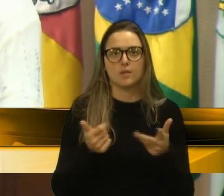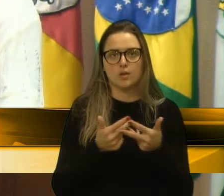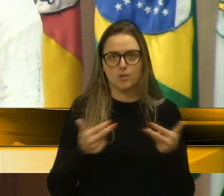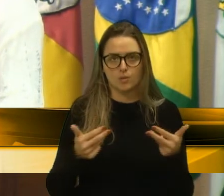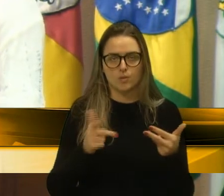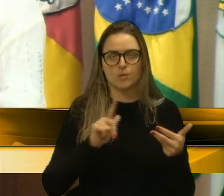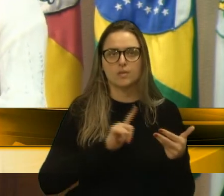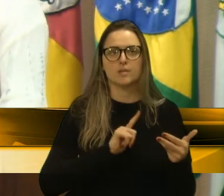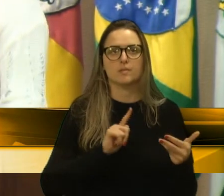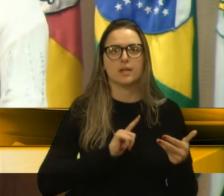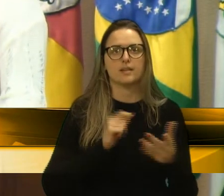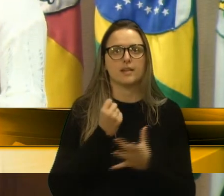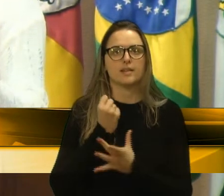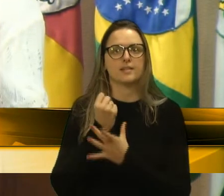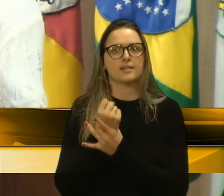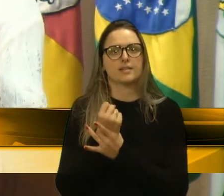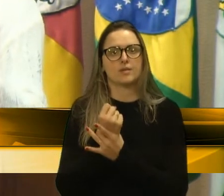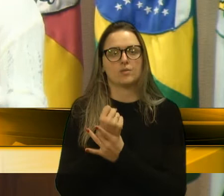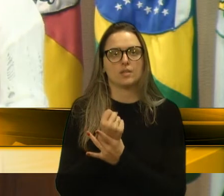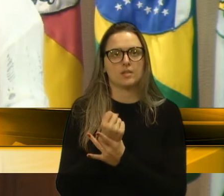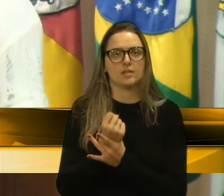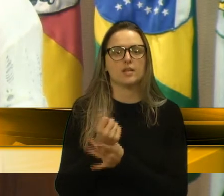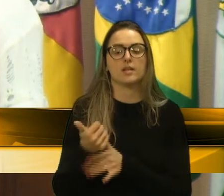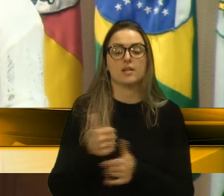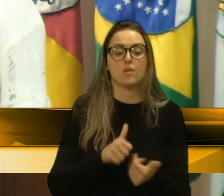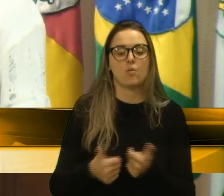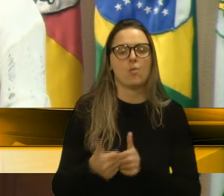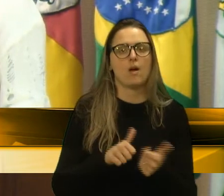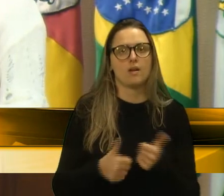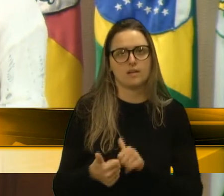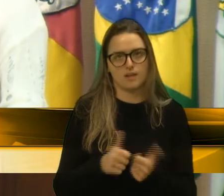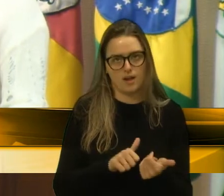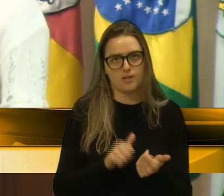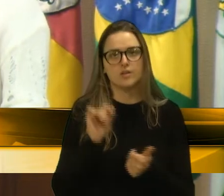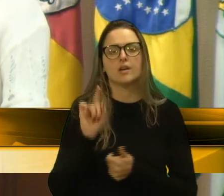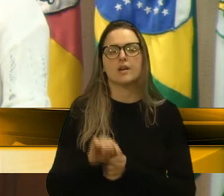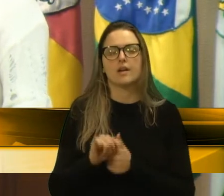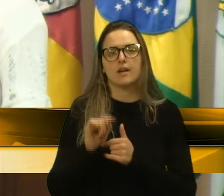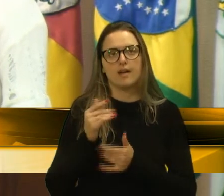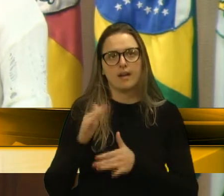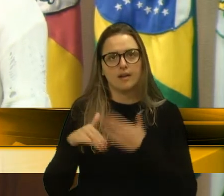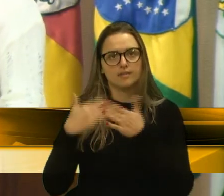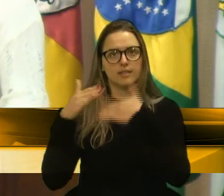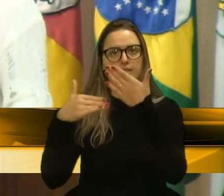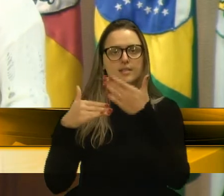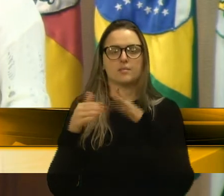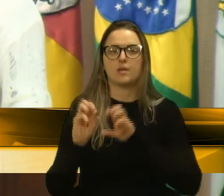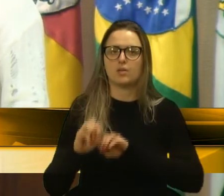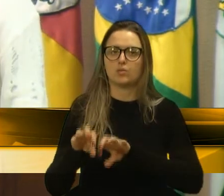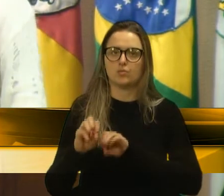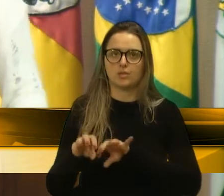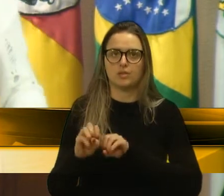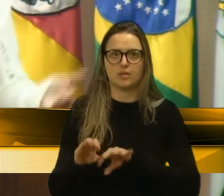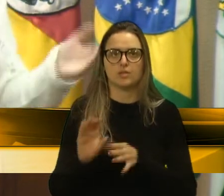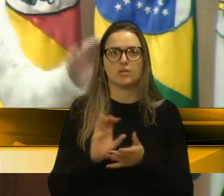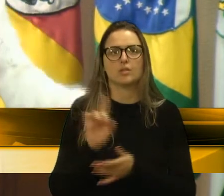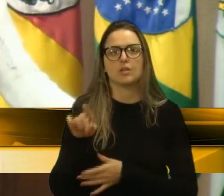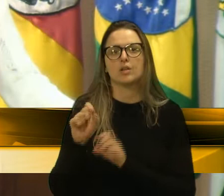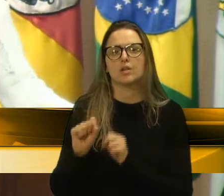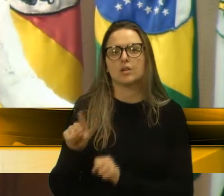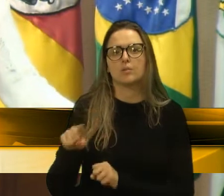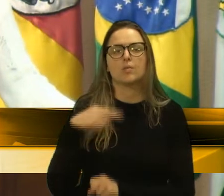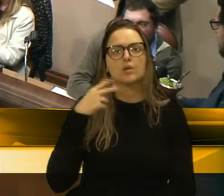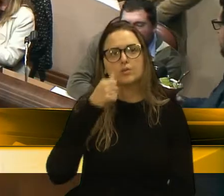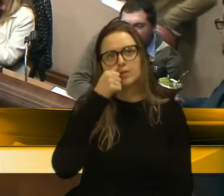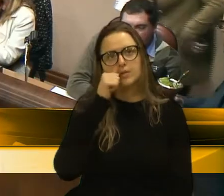ter segurança e qualidade é o investimento em educação. Isso volta para a gente. Seu à parte, vereadora